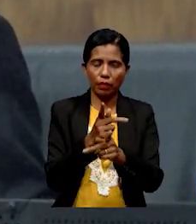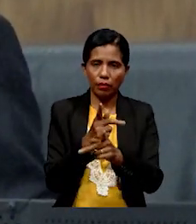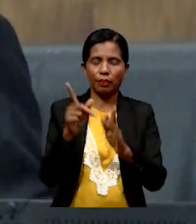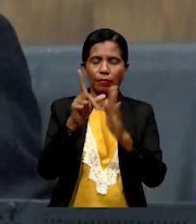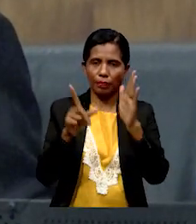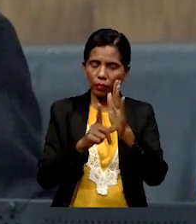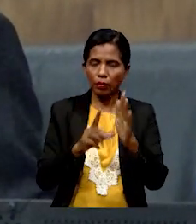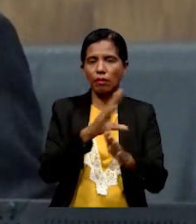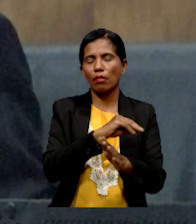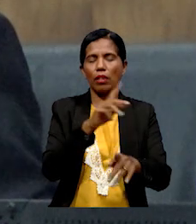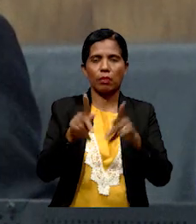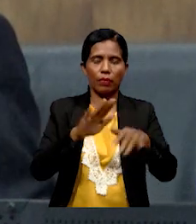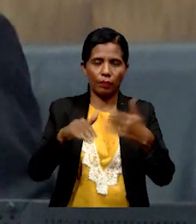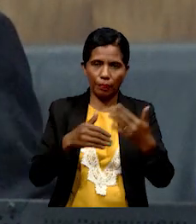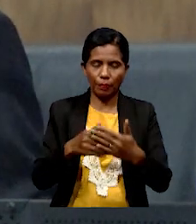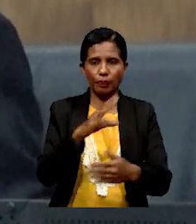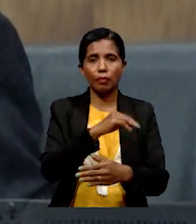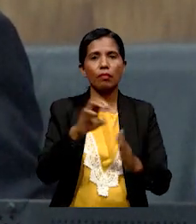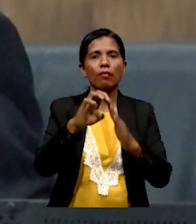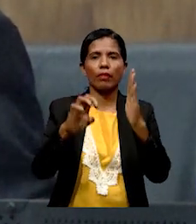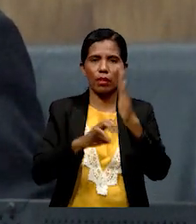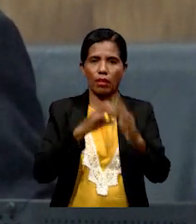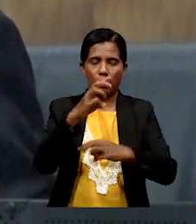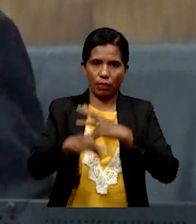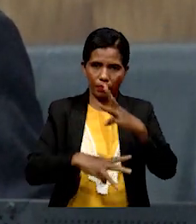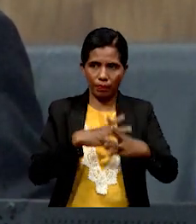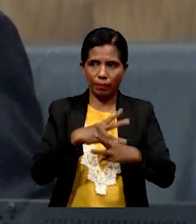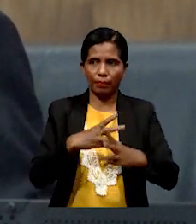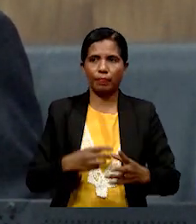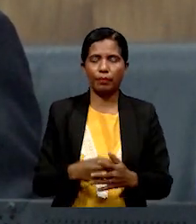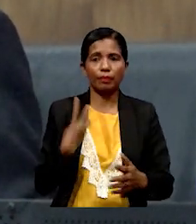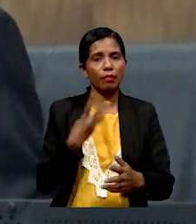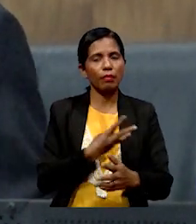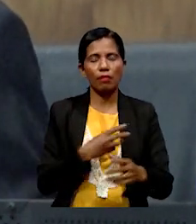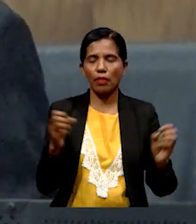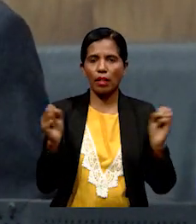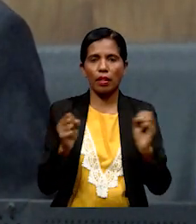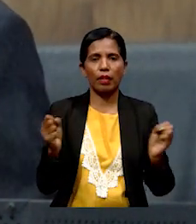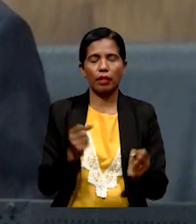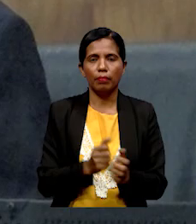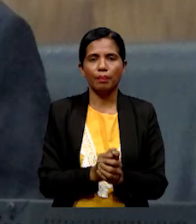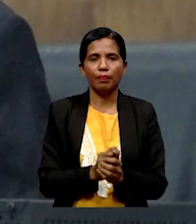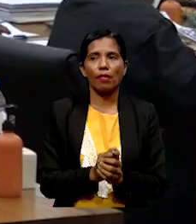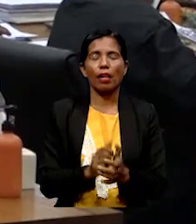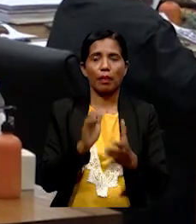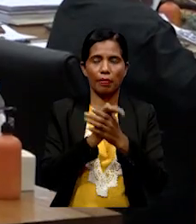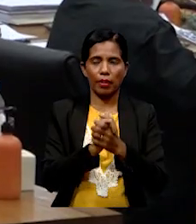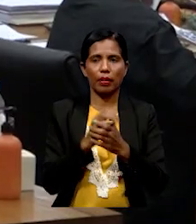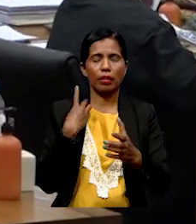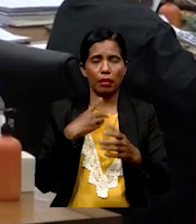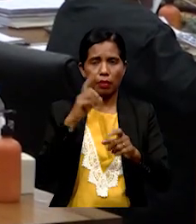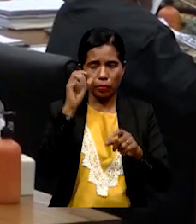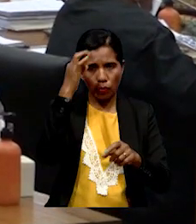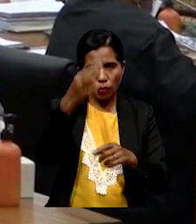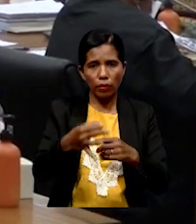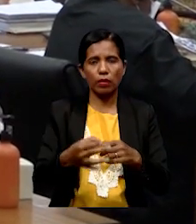povo, estado e mundo. Porque se ita la defende, ita né, itamos de qualquer momento, itamos beleza sofre.